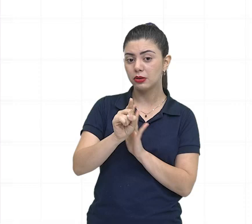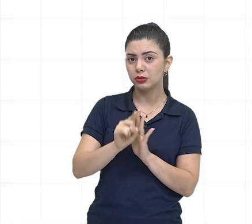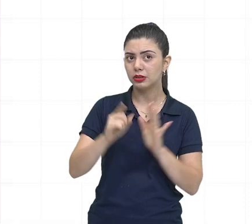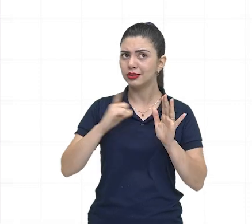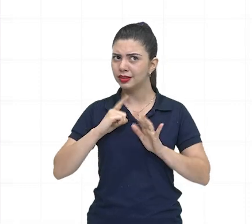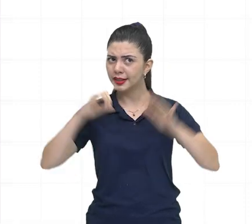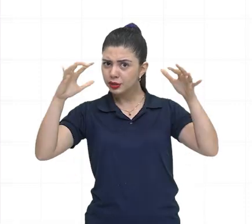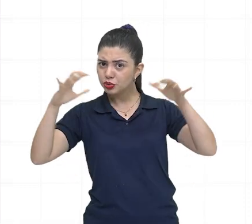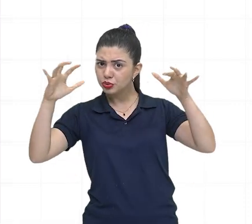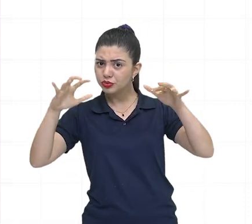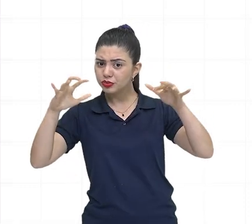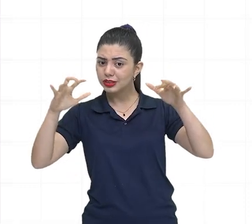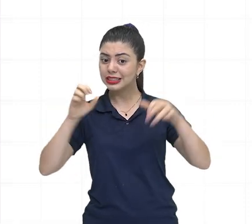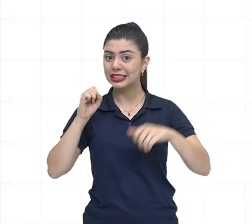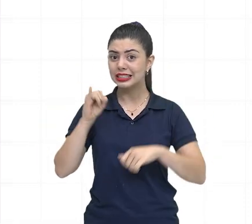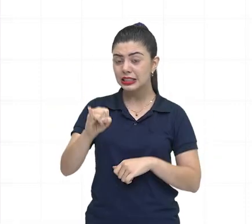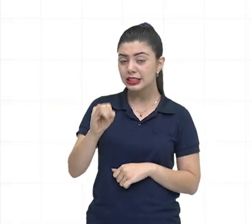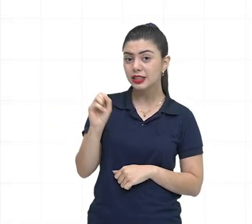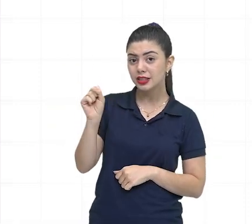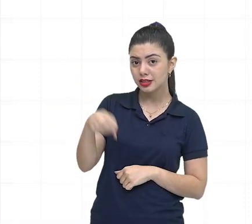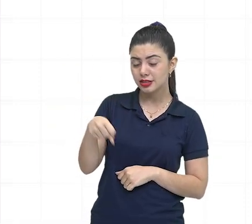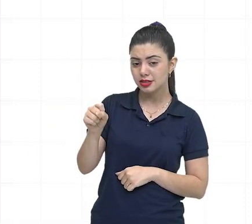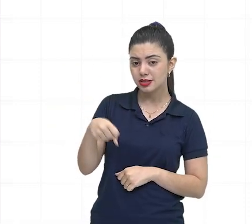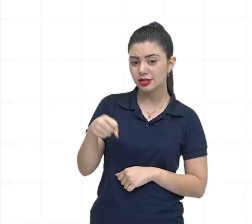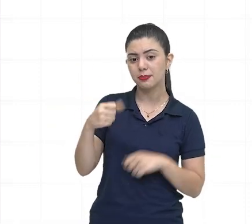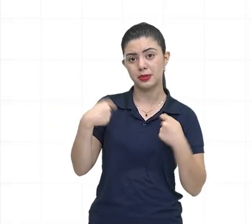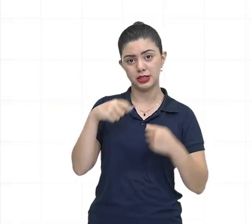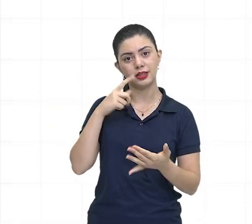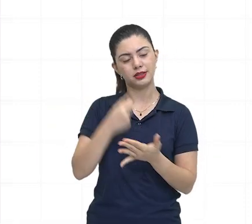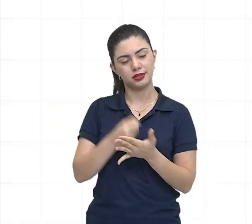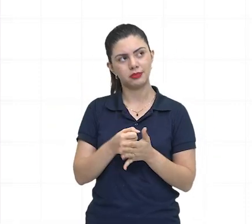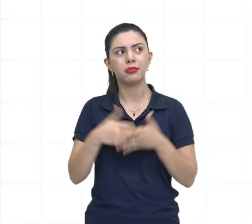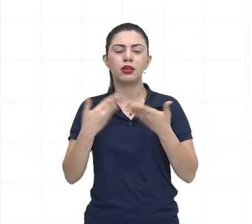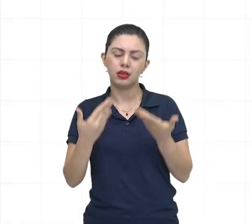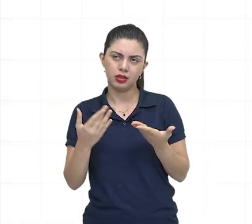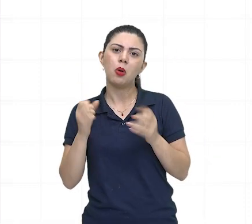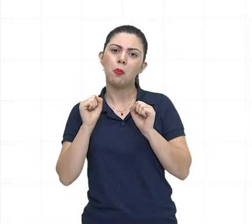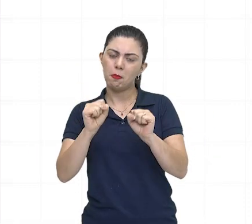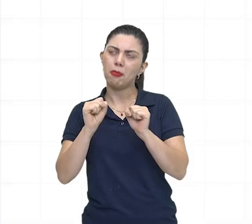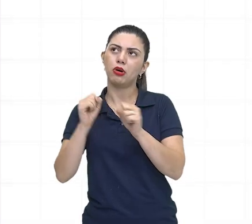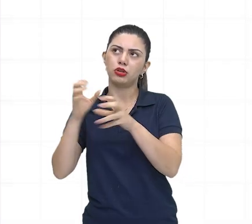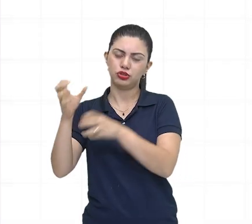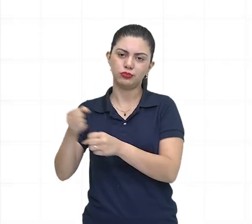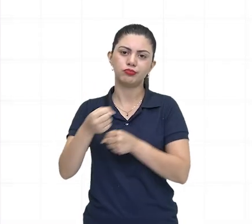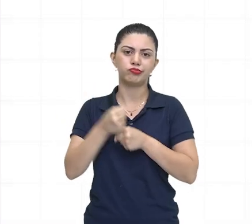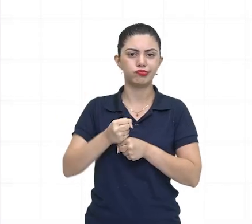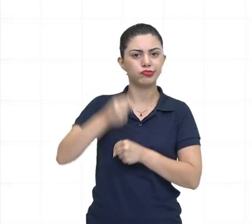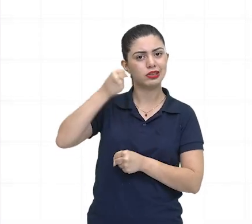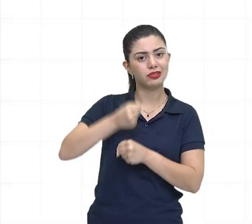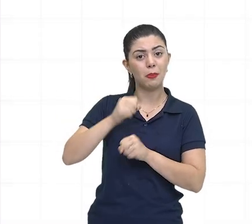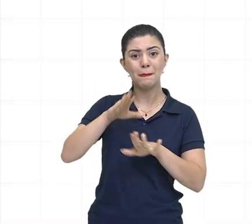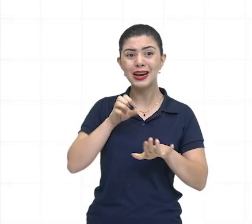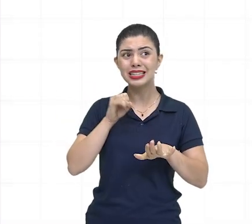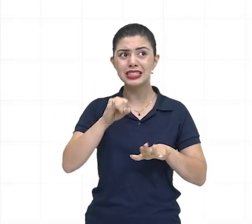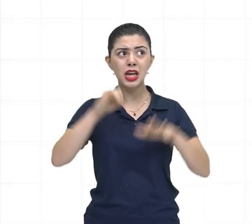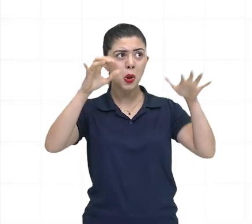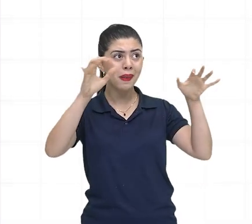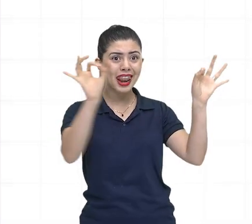chovendo? Se sim, ó, eu tenho que tomar a decisão. Então eu vou levar o guarda-chuva. Se